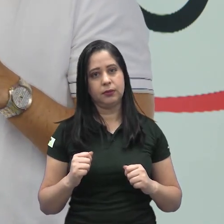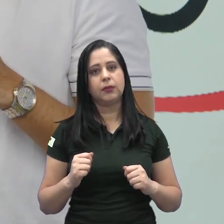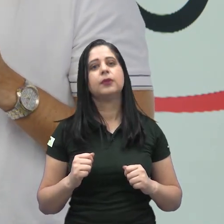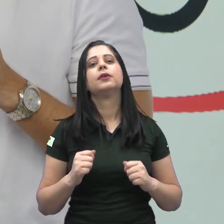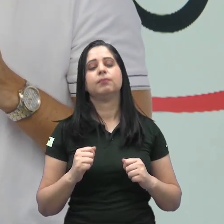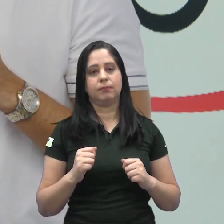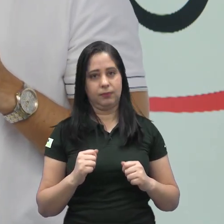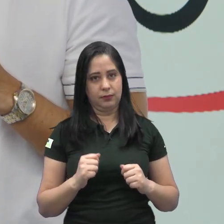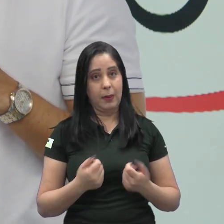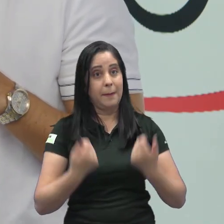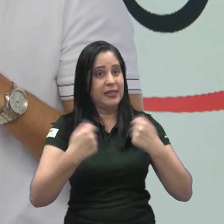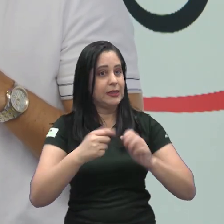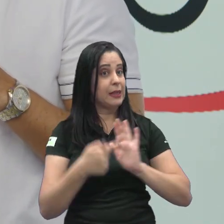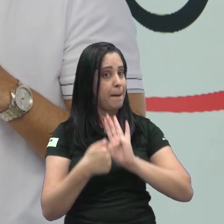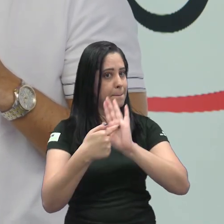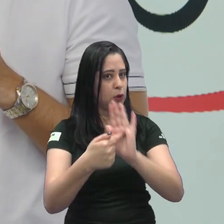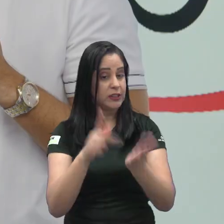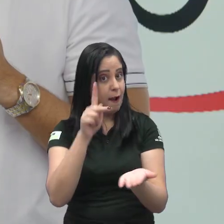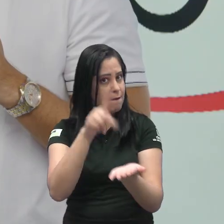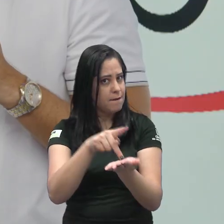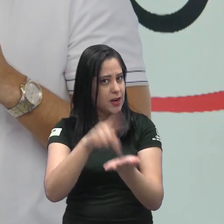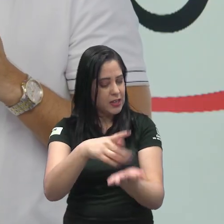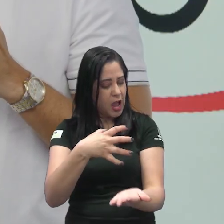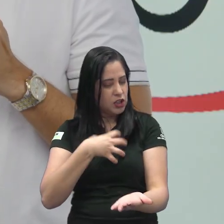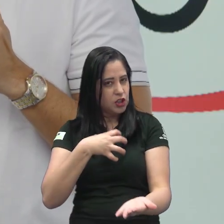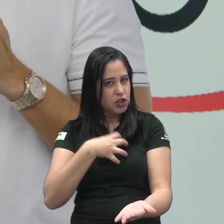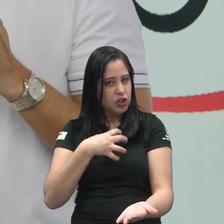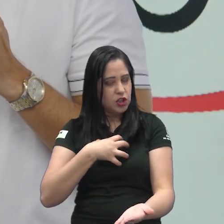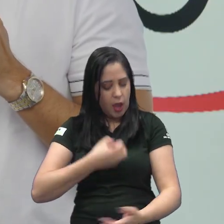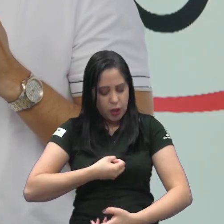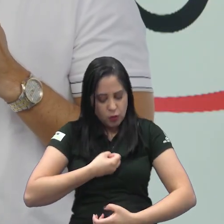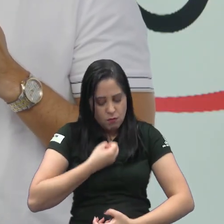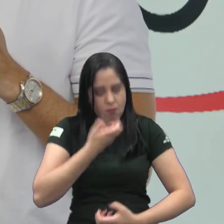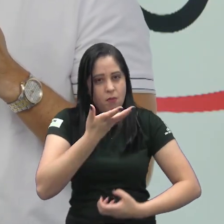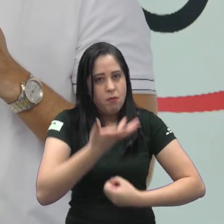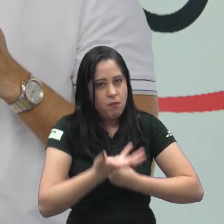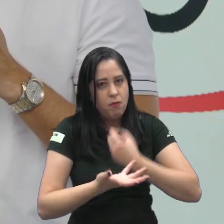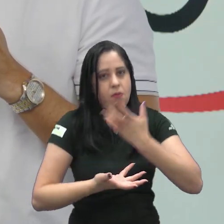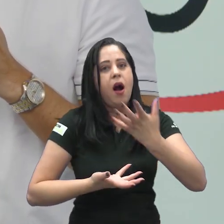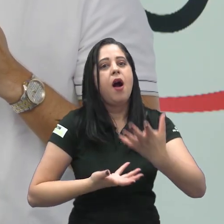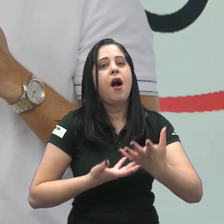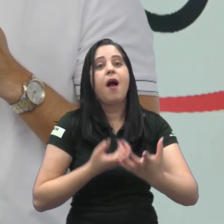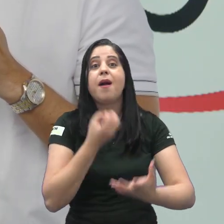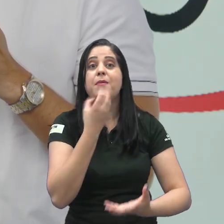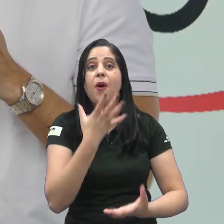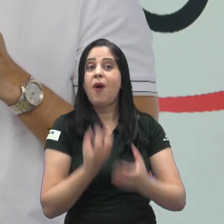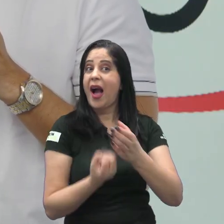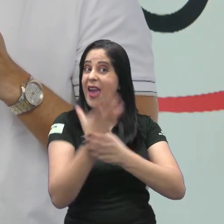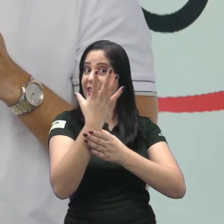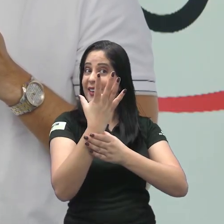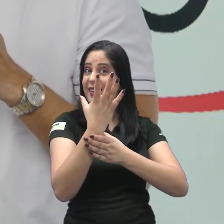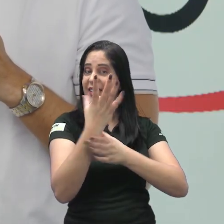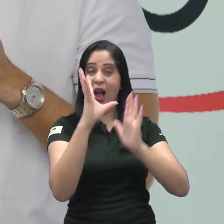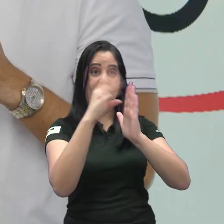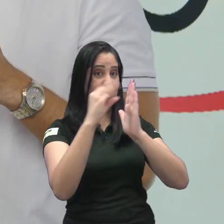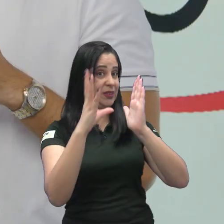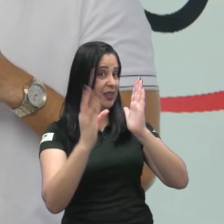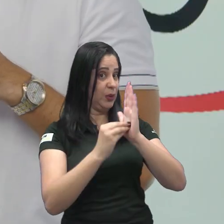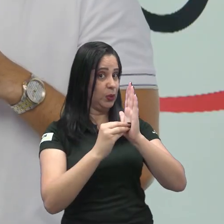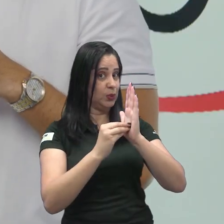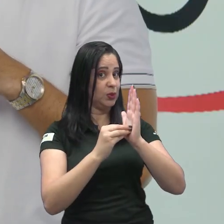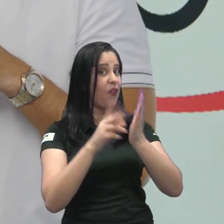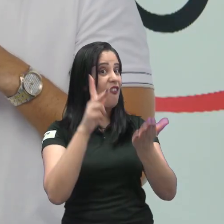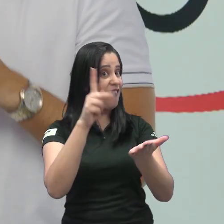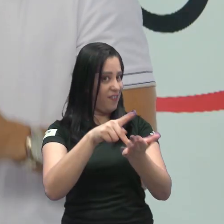a sua autenticidade, o seu jeito de ser, sabe? Isso vai ser muito bom para criar um conteúdo autêntico, que hoje a gente quer